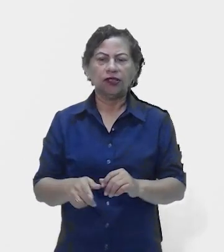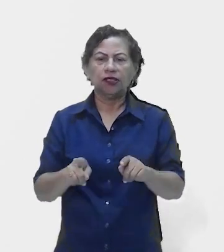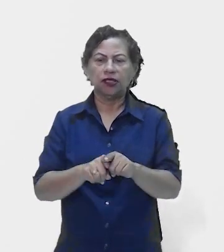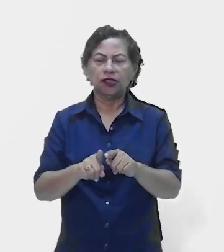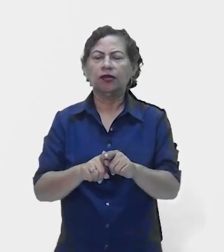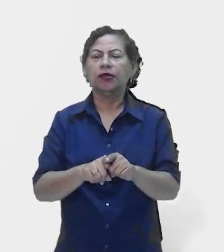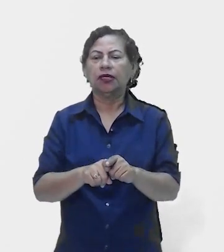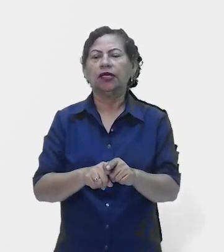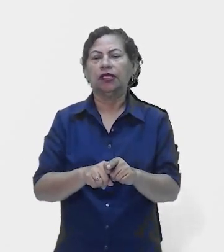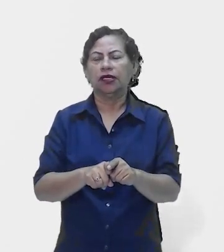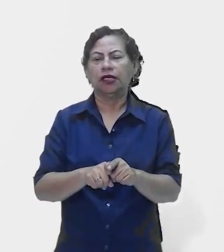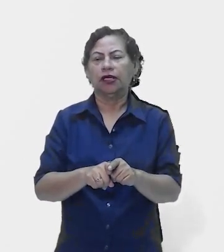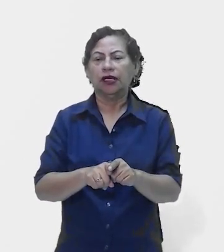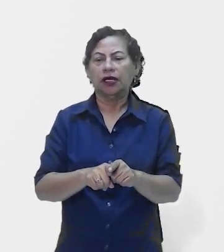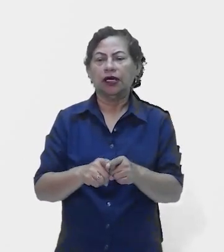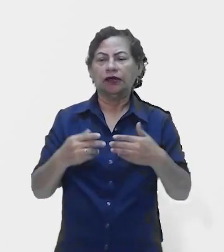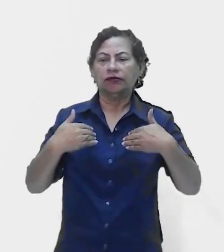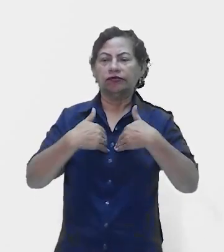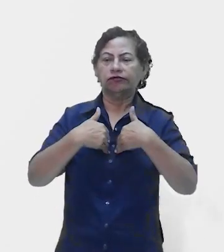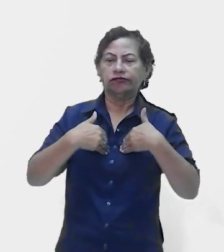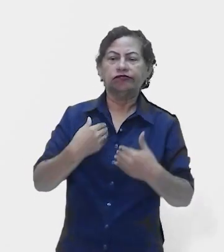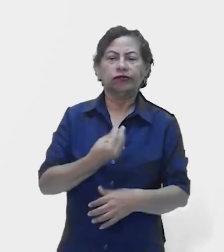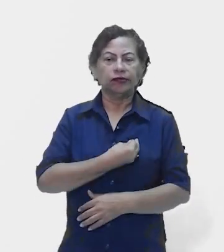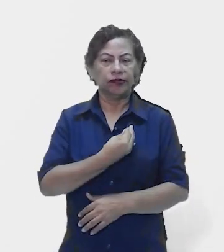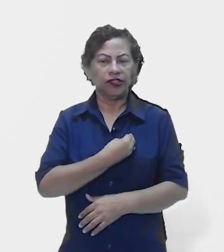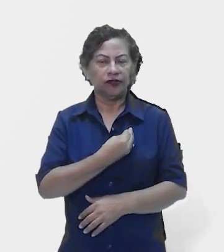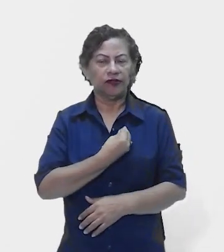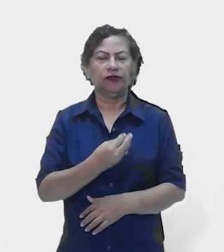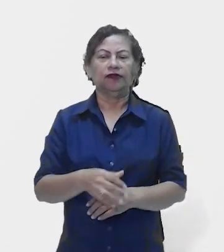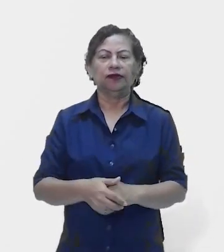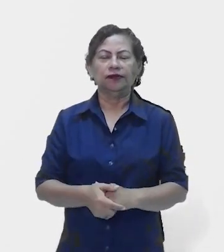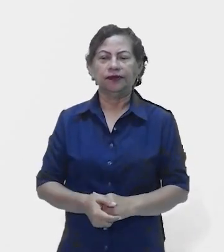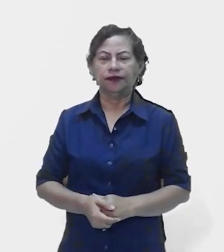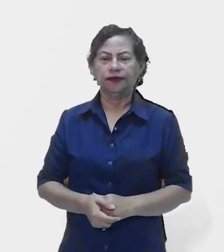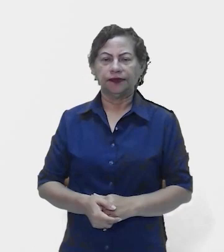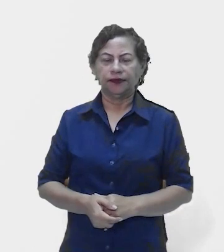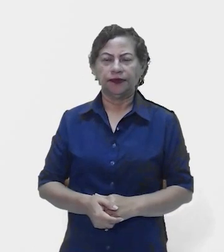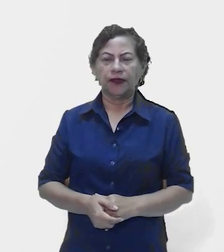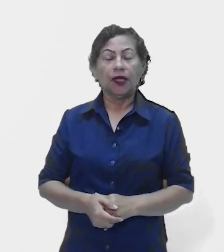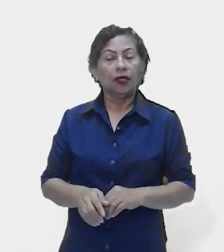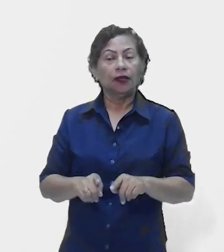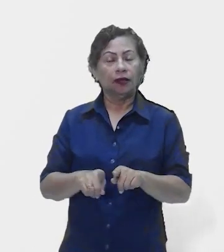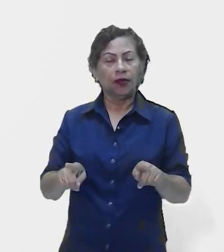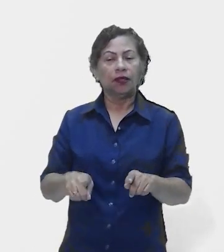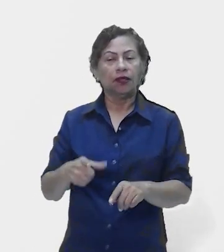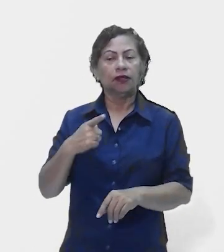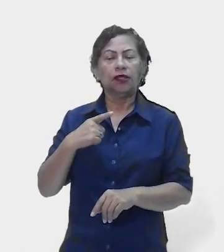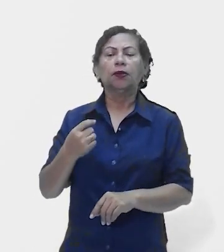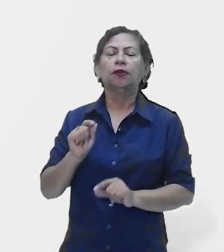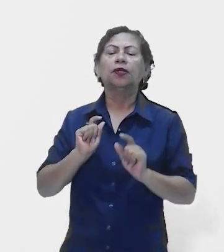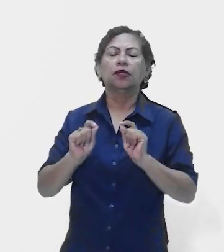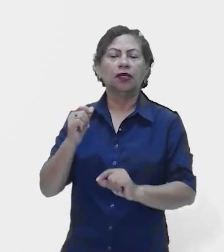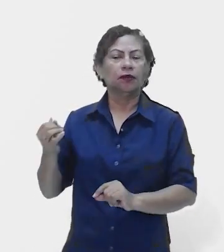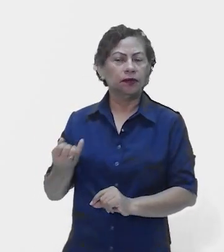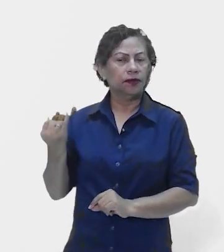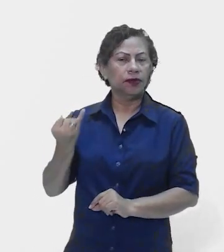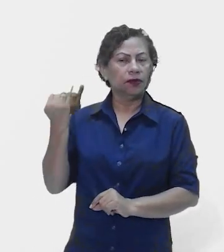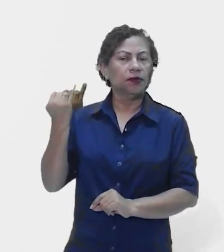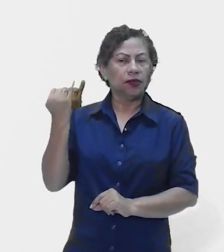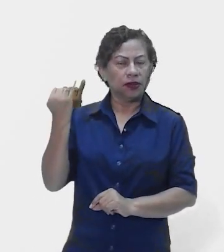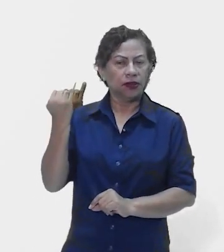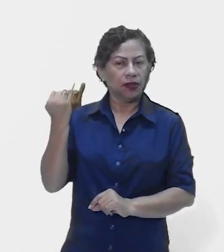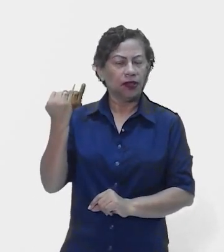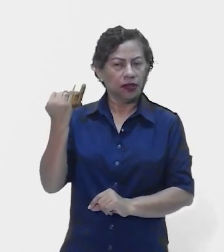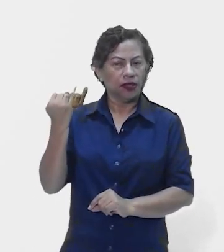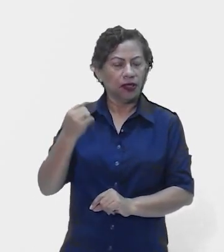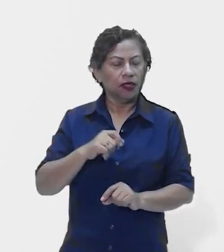de diferentes espécies de animais, certo? E nós temos também o que é essencial tanto para a atividade industrial, que não é esse caso aqui, mas